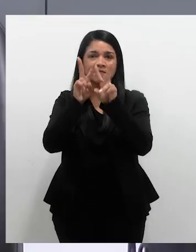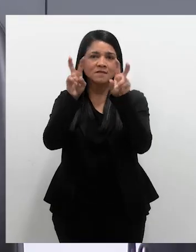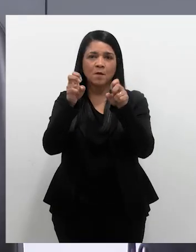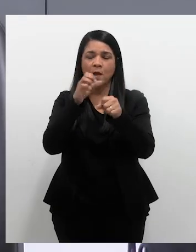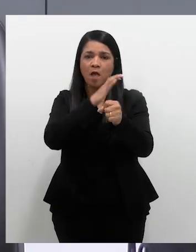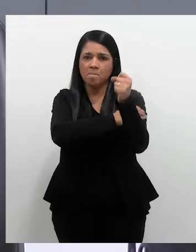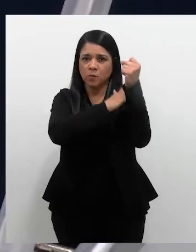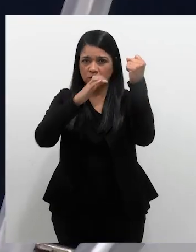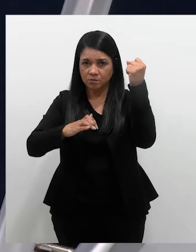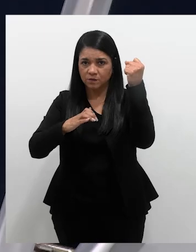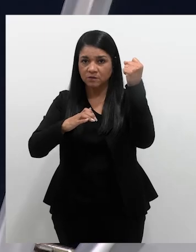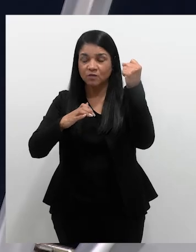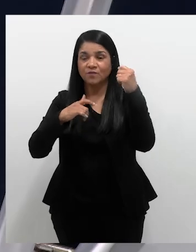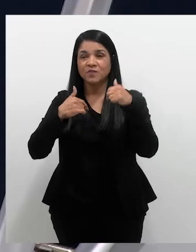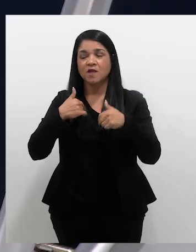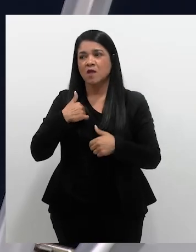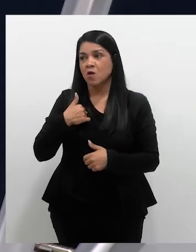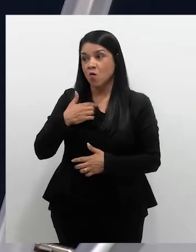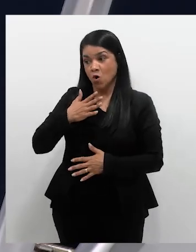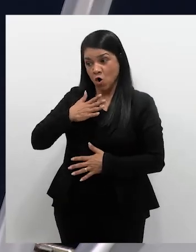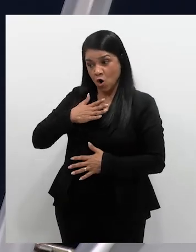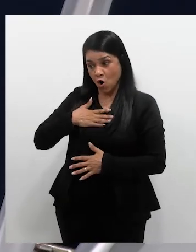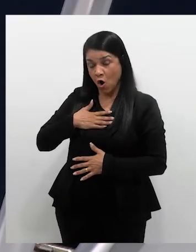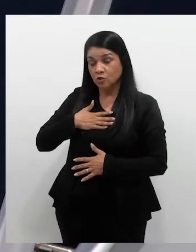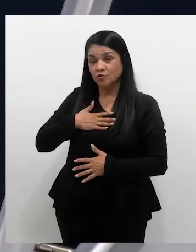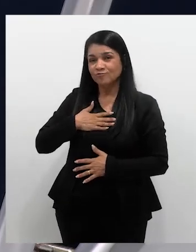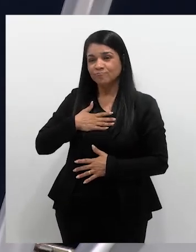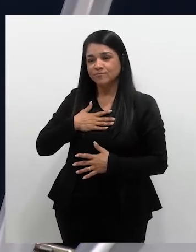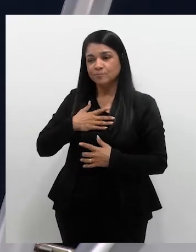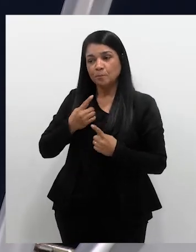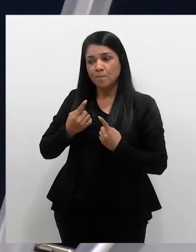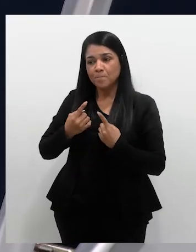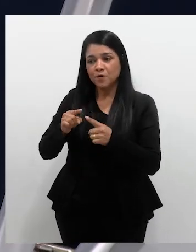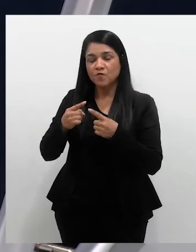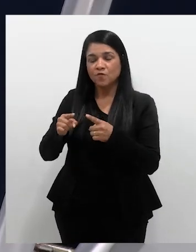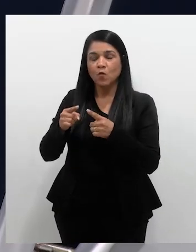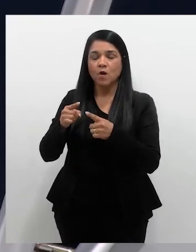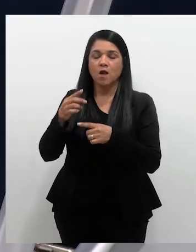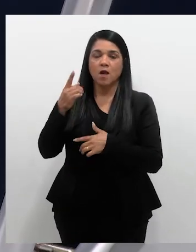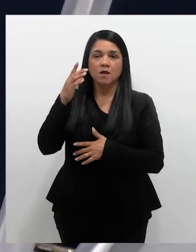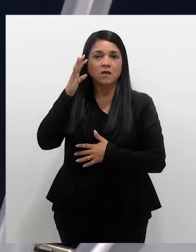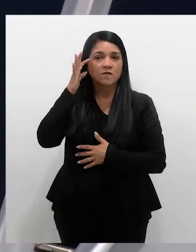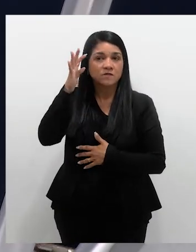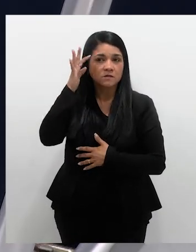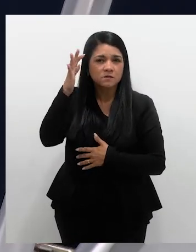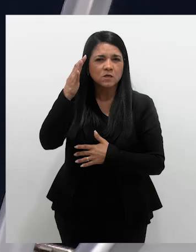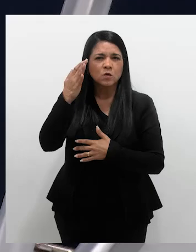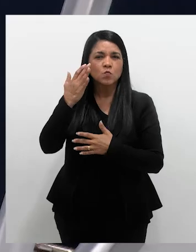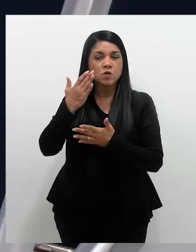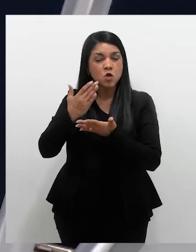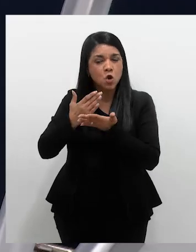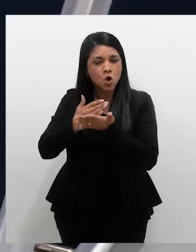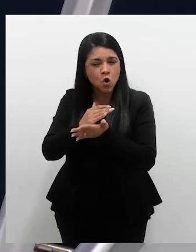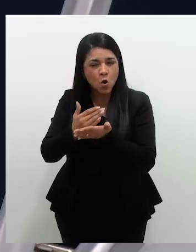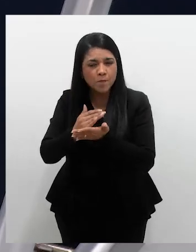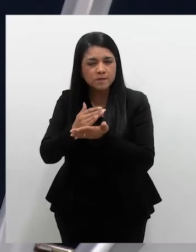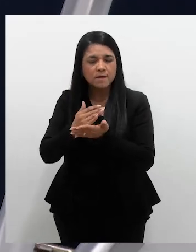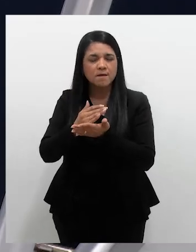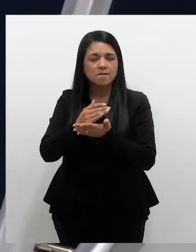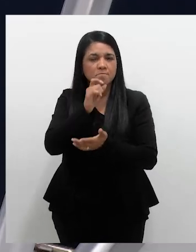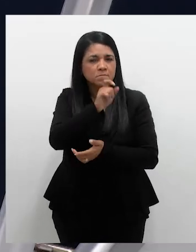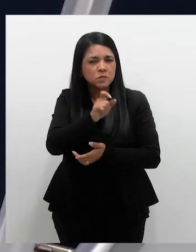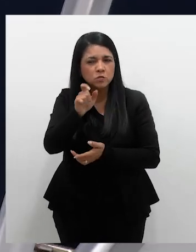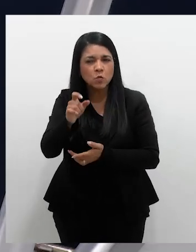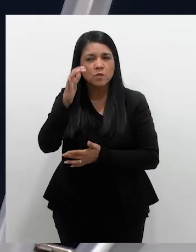empoderamento? Eu gosto de causar reflexão. Boa. De incomodar, de fazer as pessoas refletirem